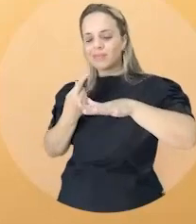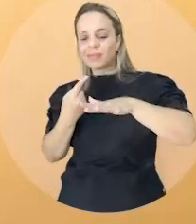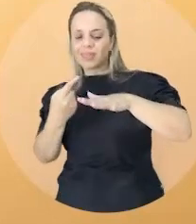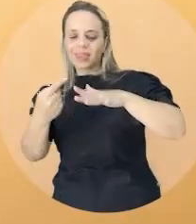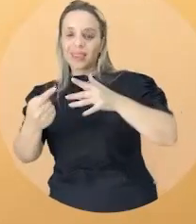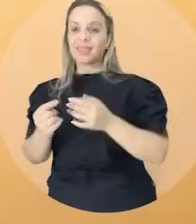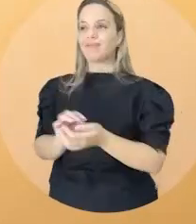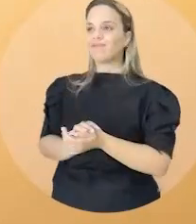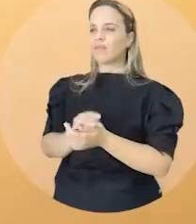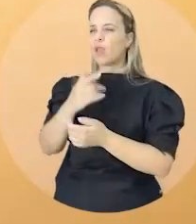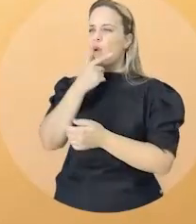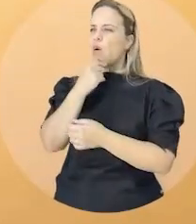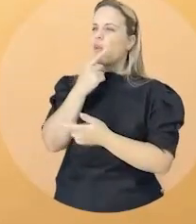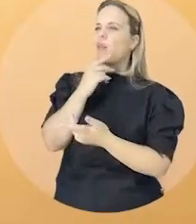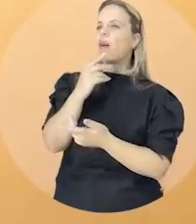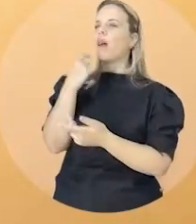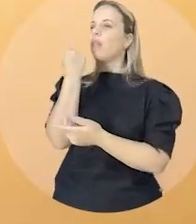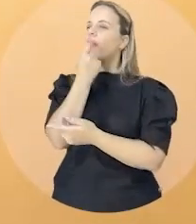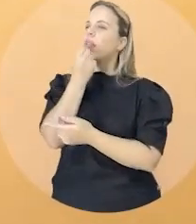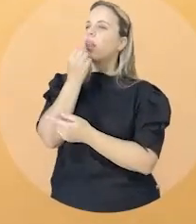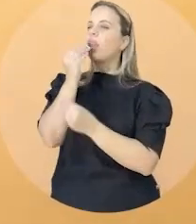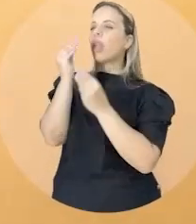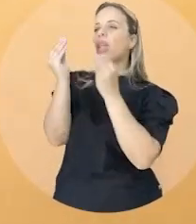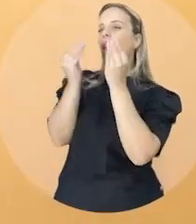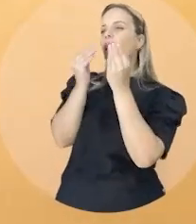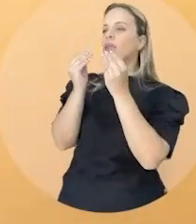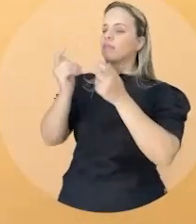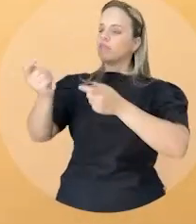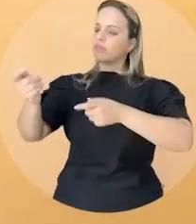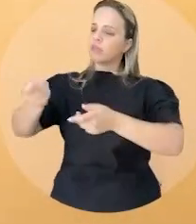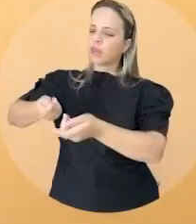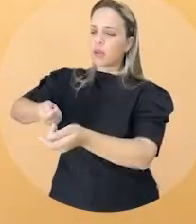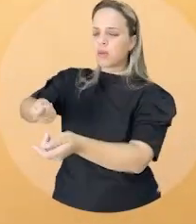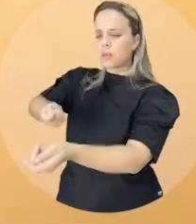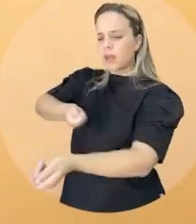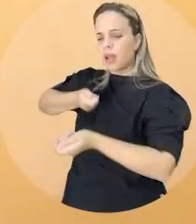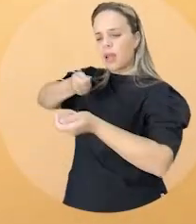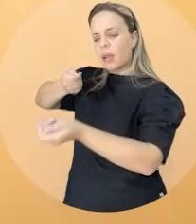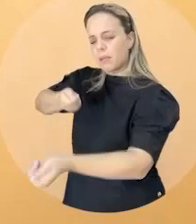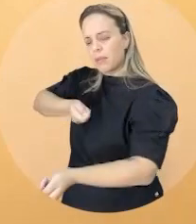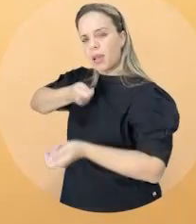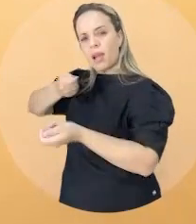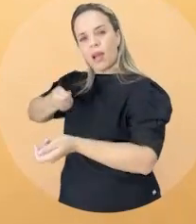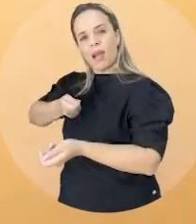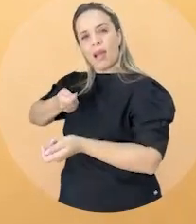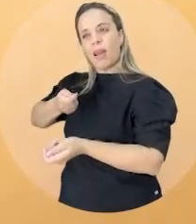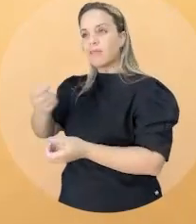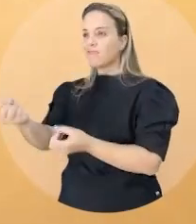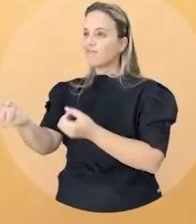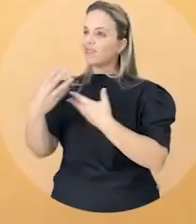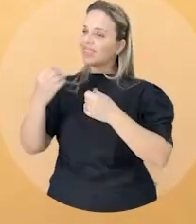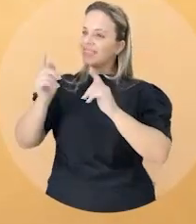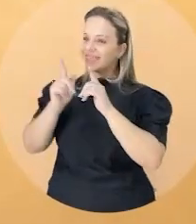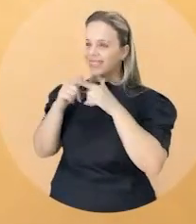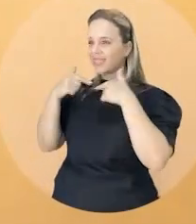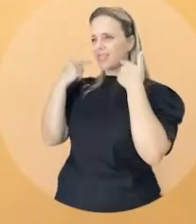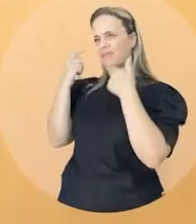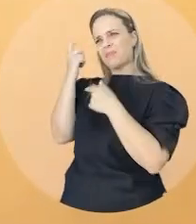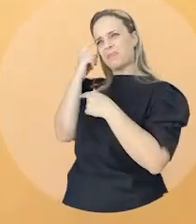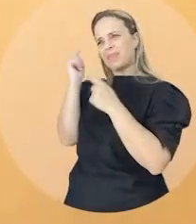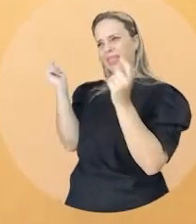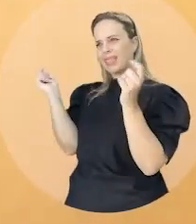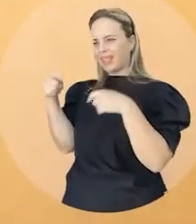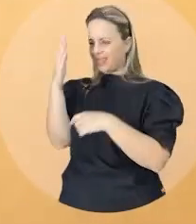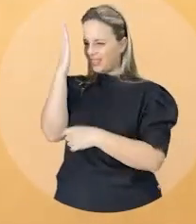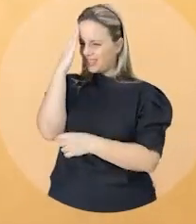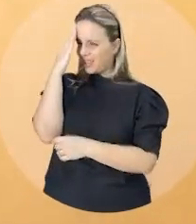um homem de poucos dentes me ensina a sorrir. E eu pensava que sabia só porque tenho